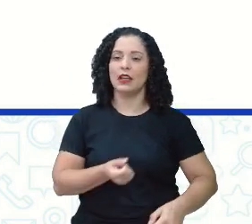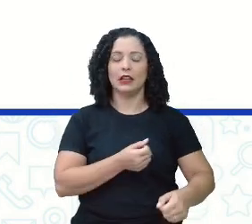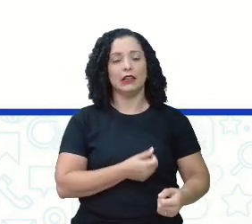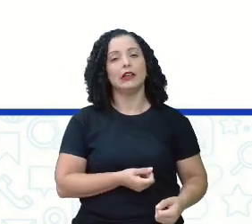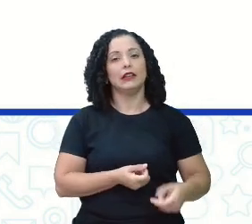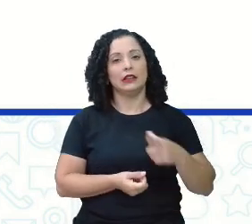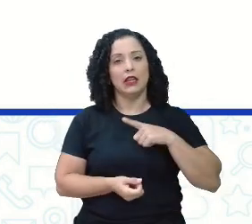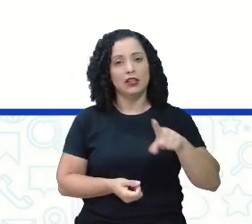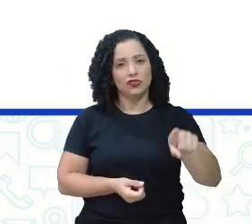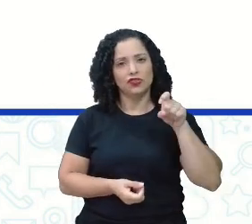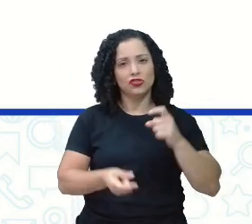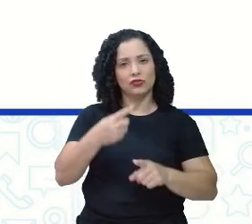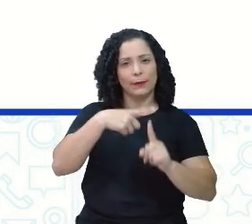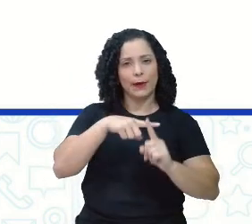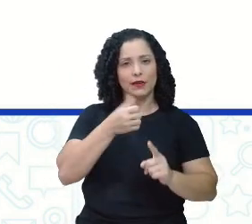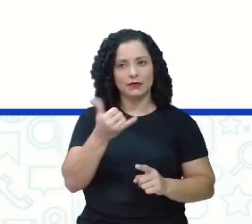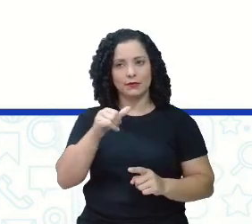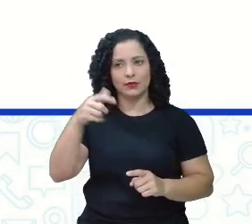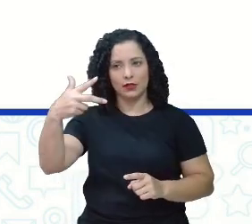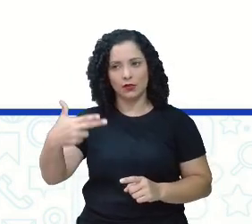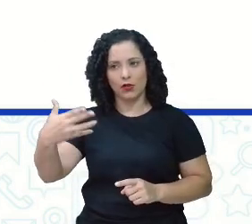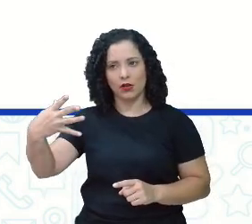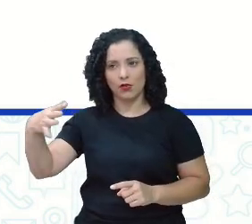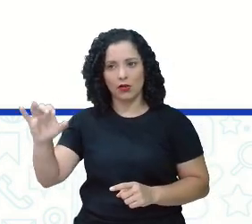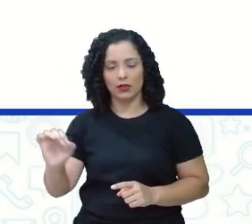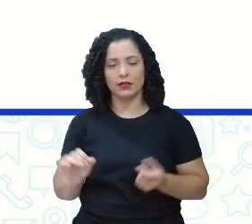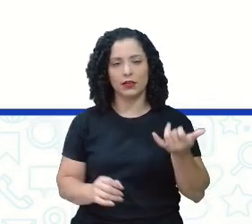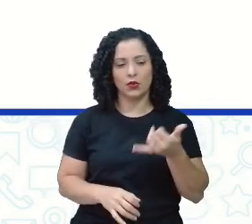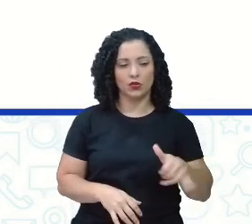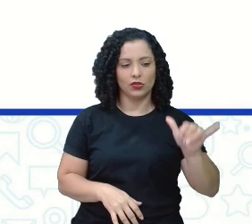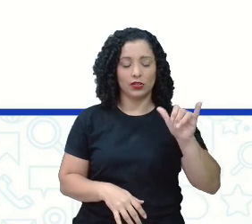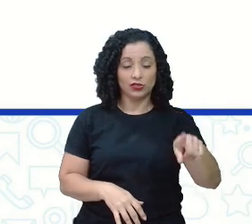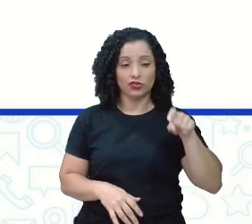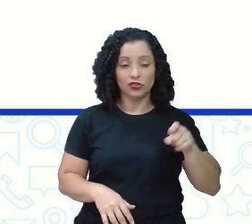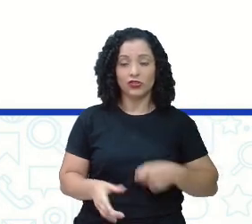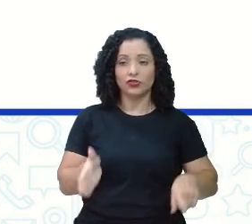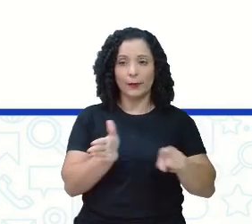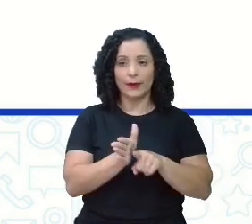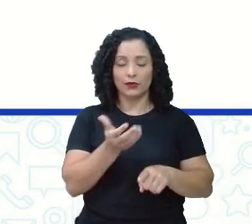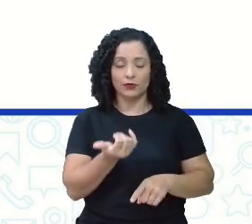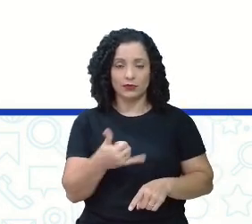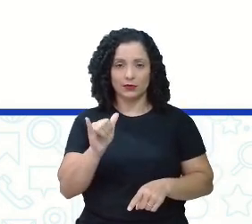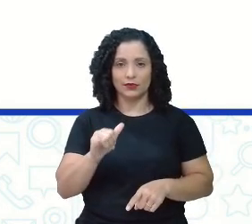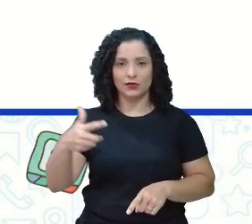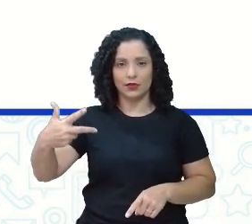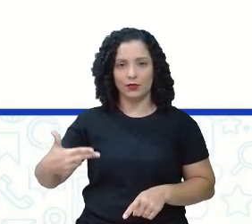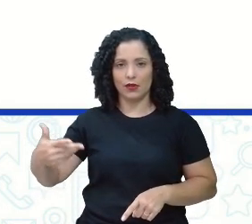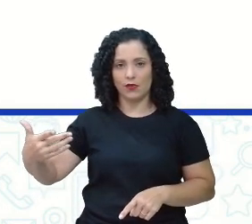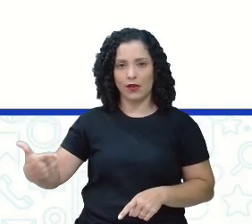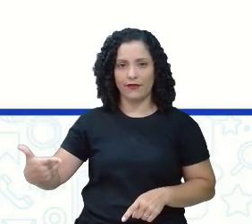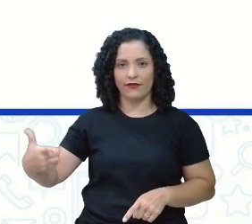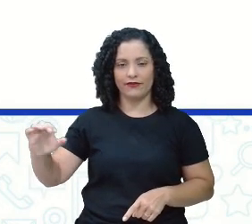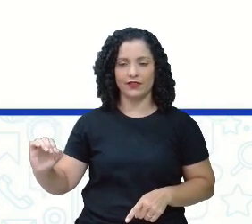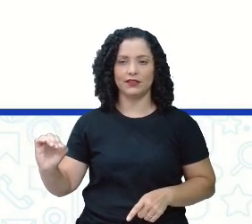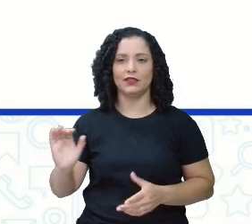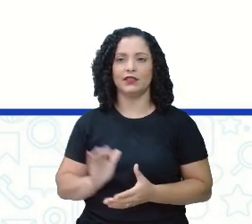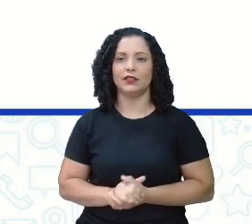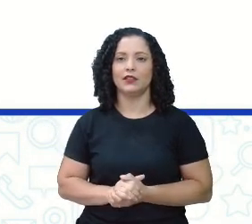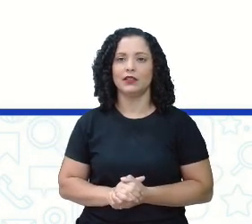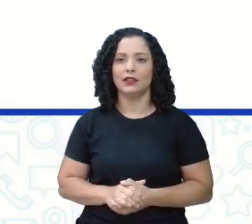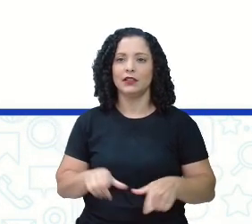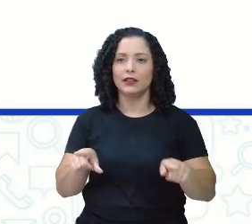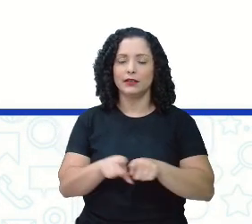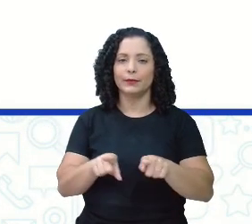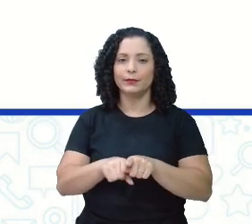igual a 40, e tenho também x menos y igual a 20, tá? E o outro probleminha é um